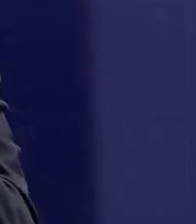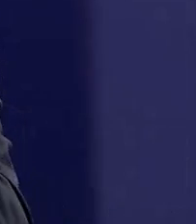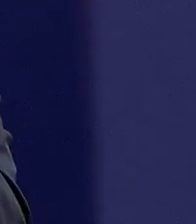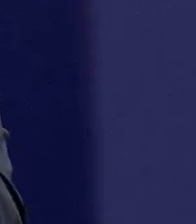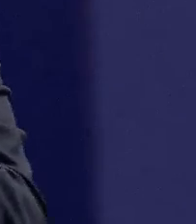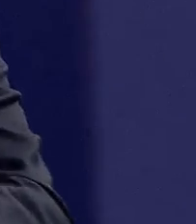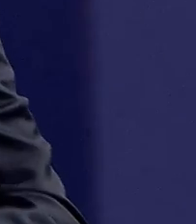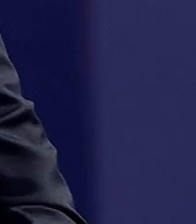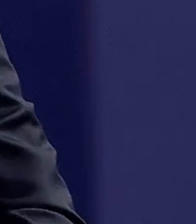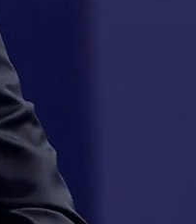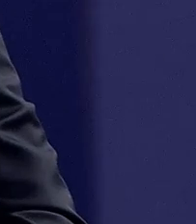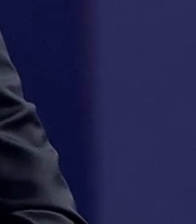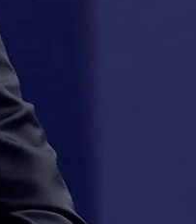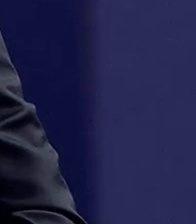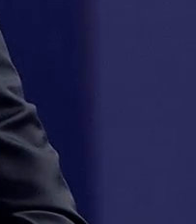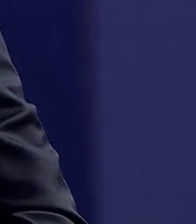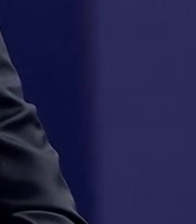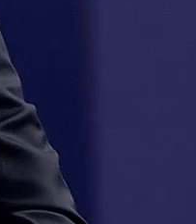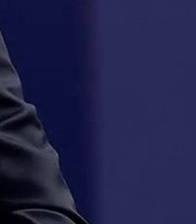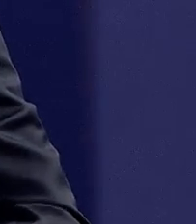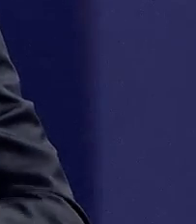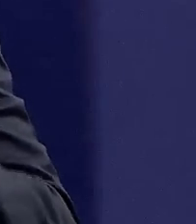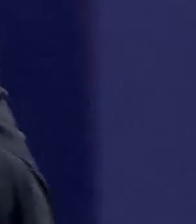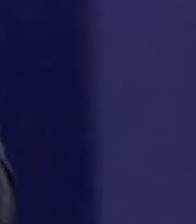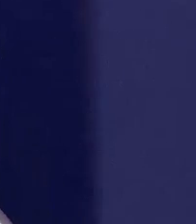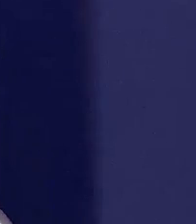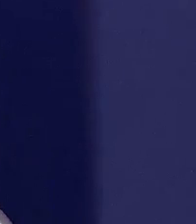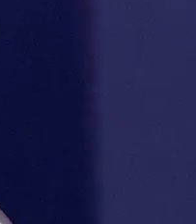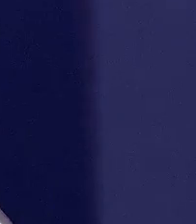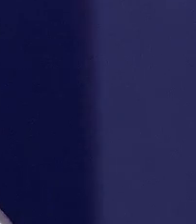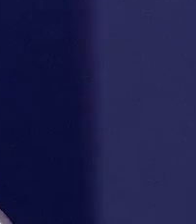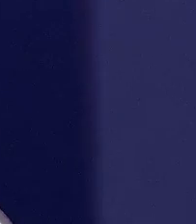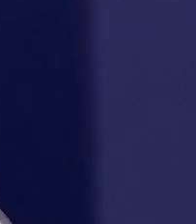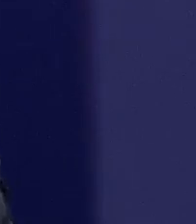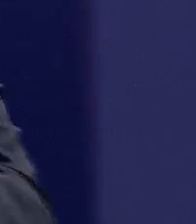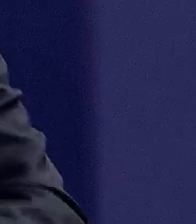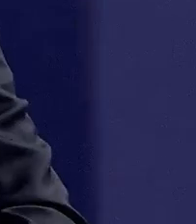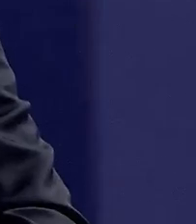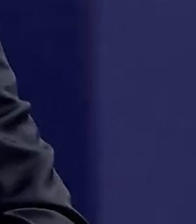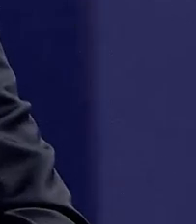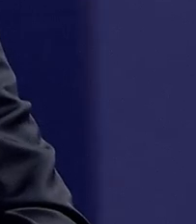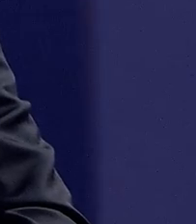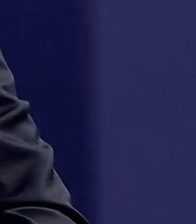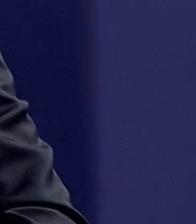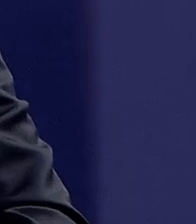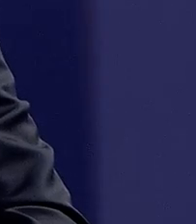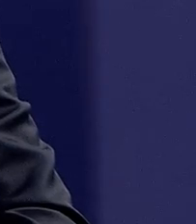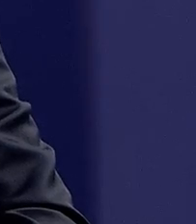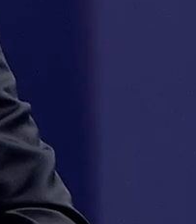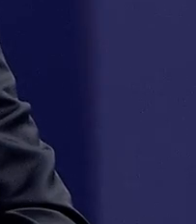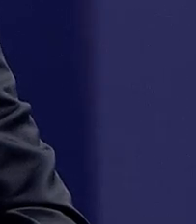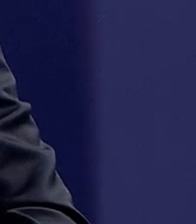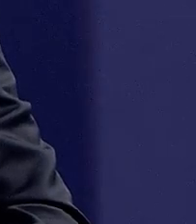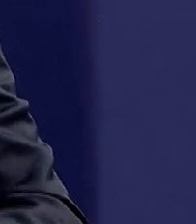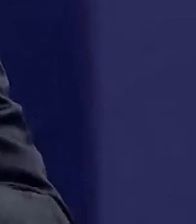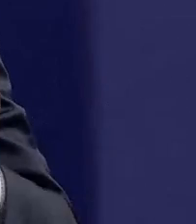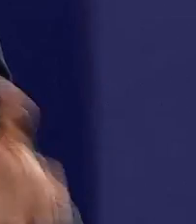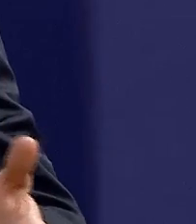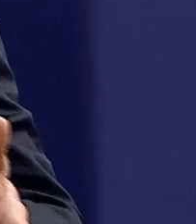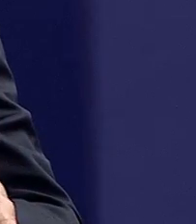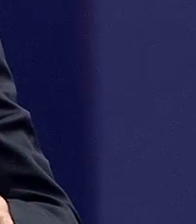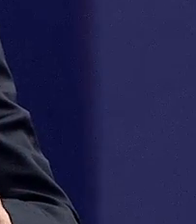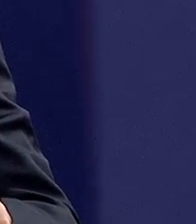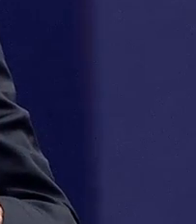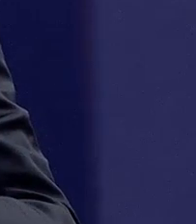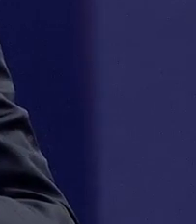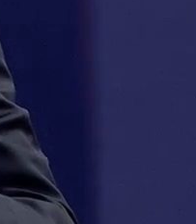nessa comissão que está sistematizando essas propostas que vão ser apresentadas para o futuro presidente eleito do brasil a